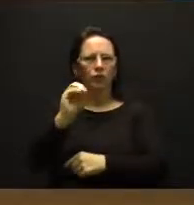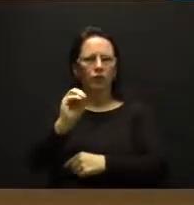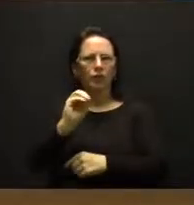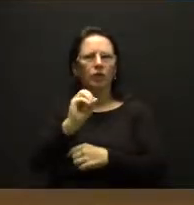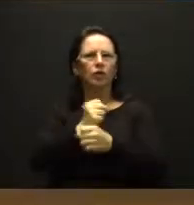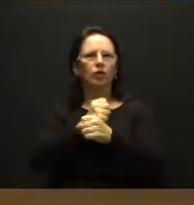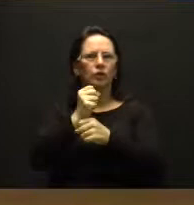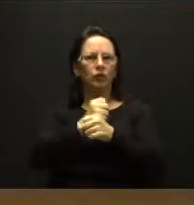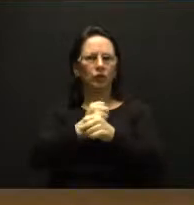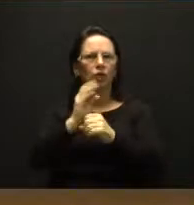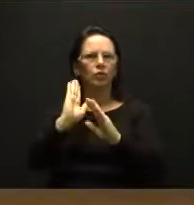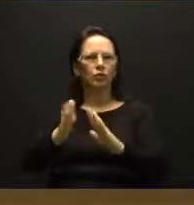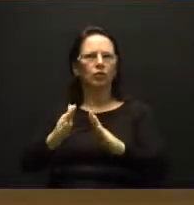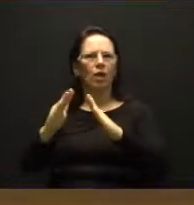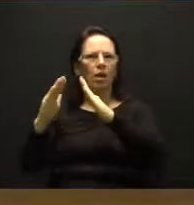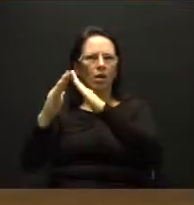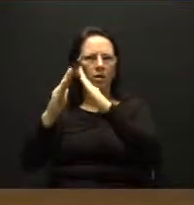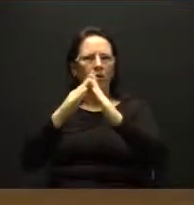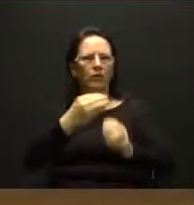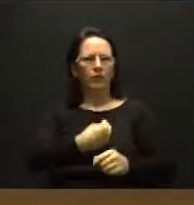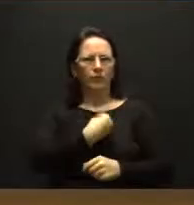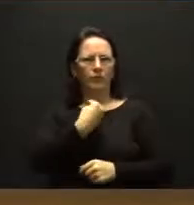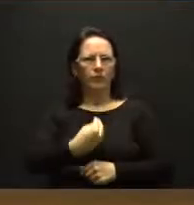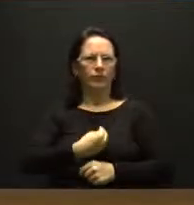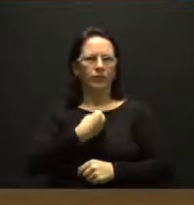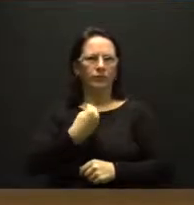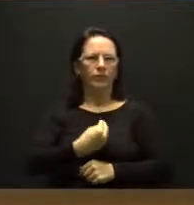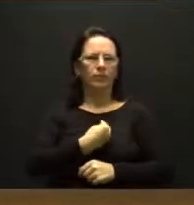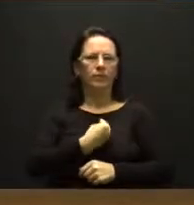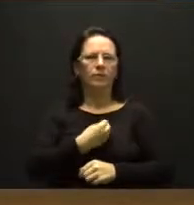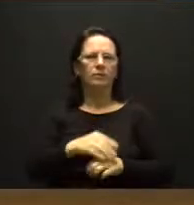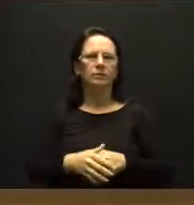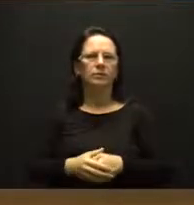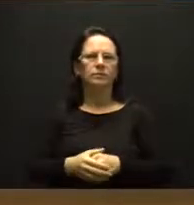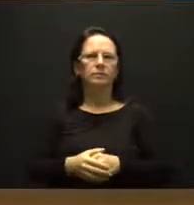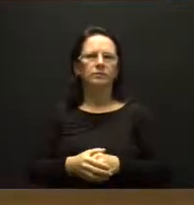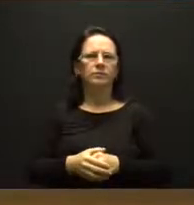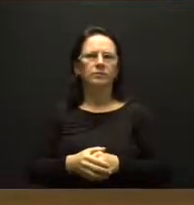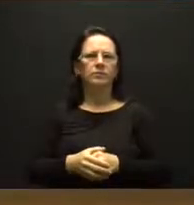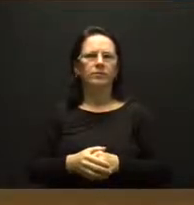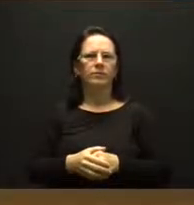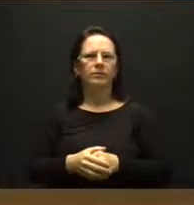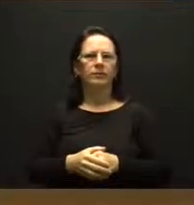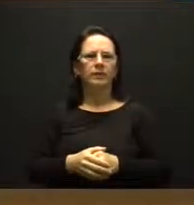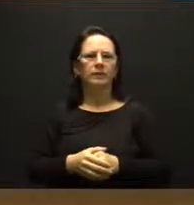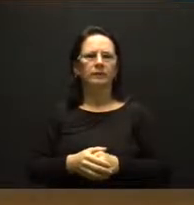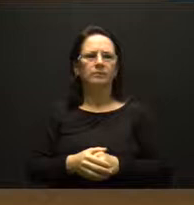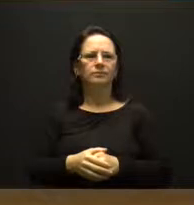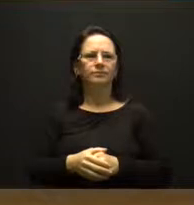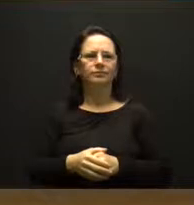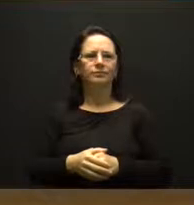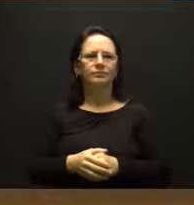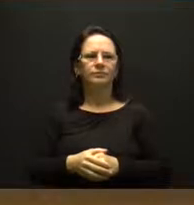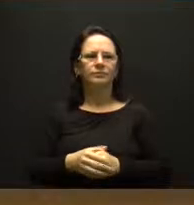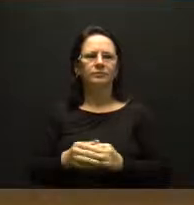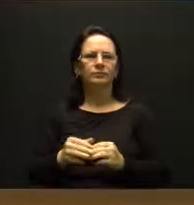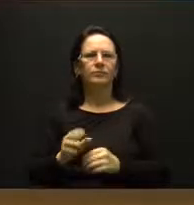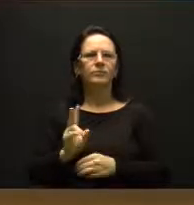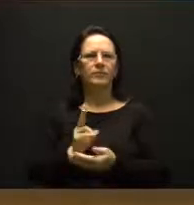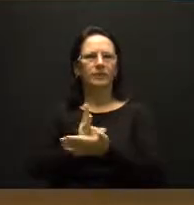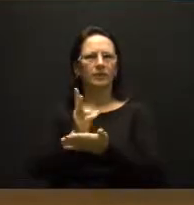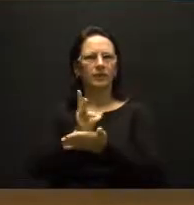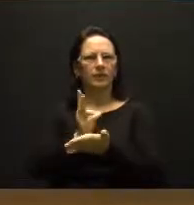possa investigando está acompanhando esse processo mais de perto e tudo isso é sempre